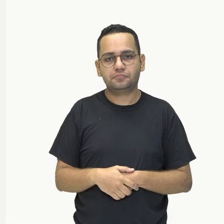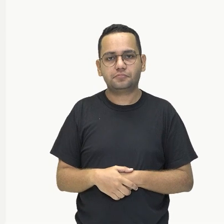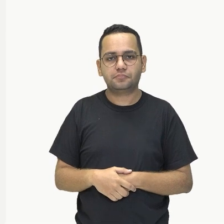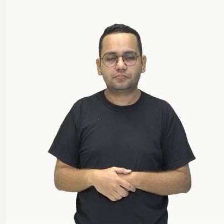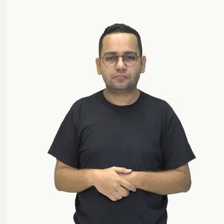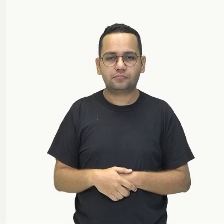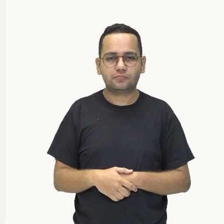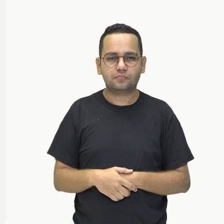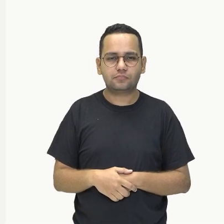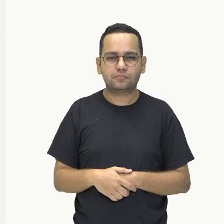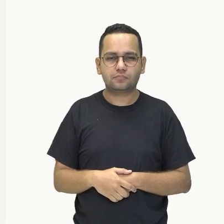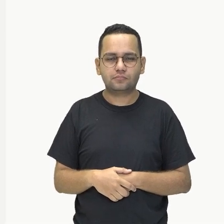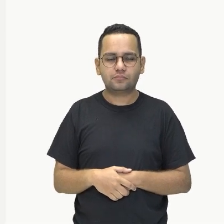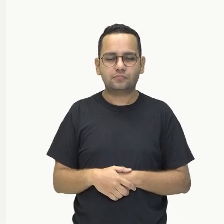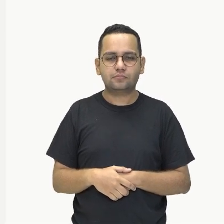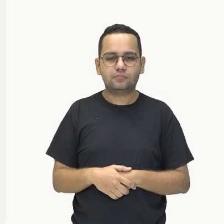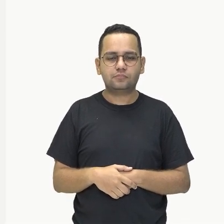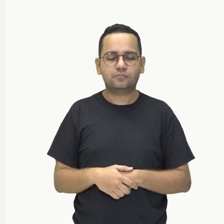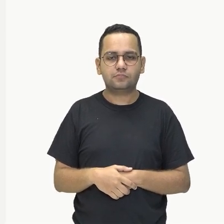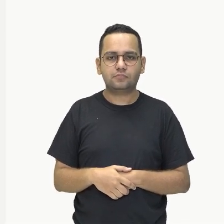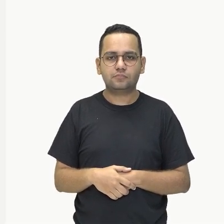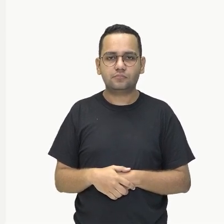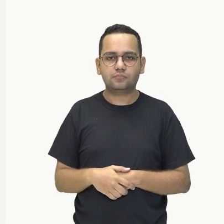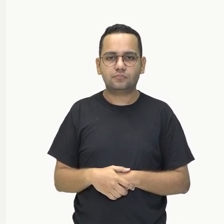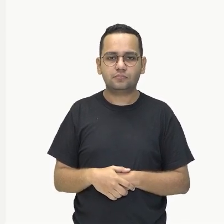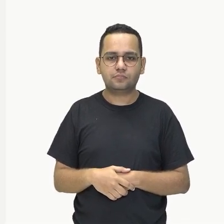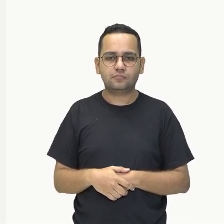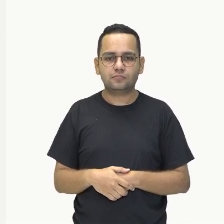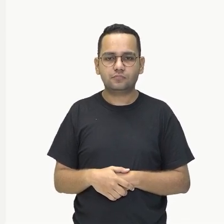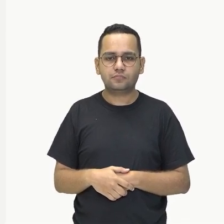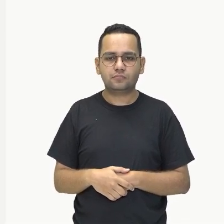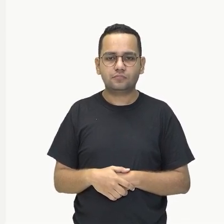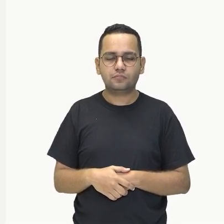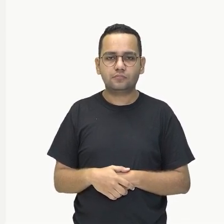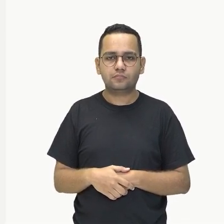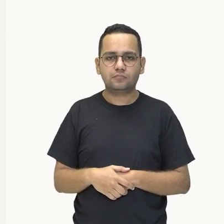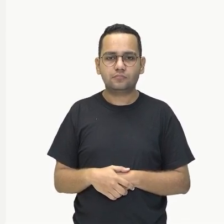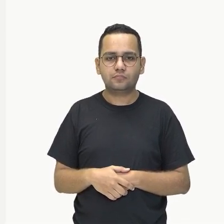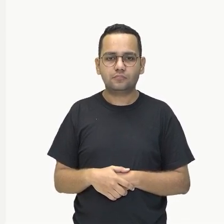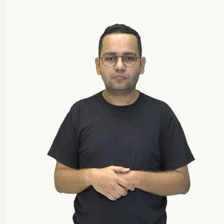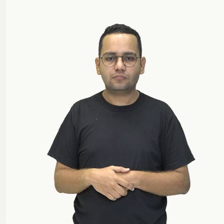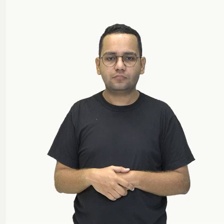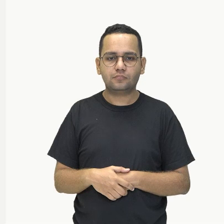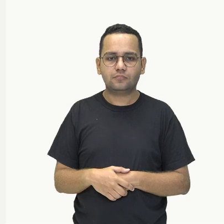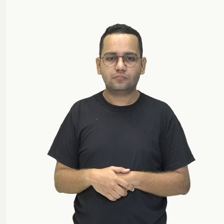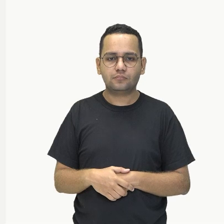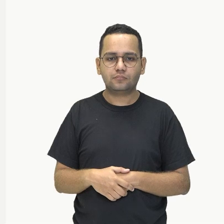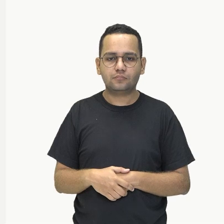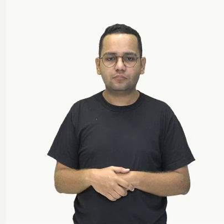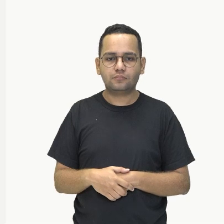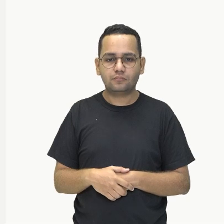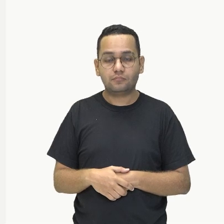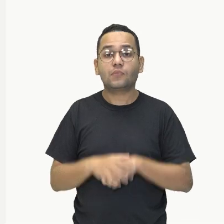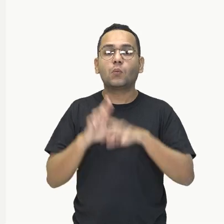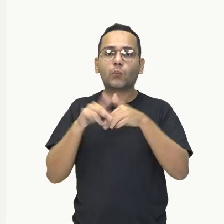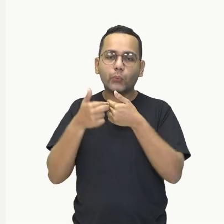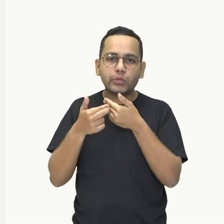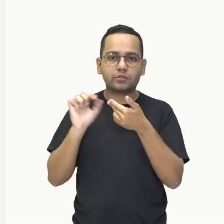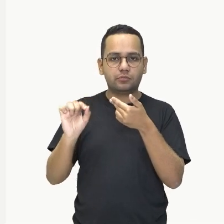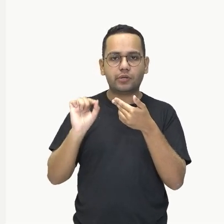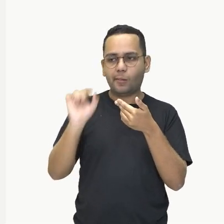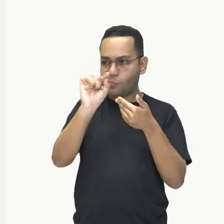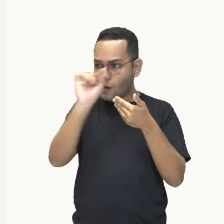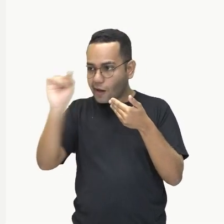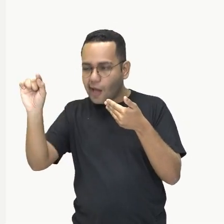de dizer, cada um monômio dentro do nosso polinômio é chamado de termo,